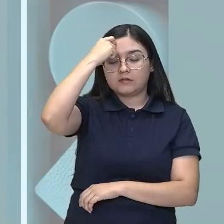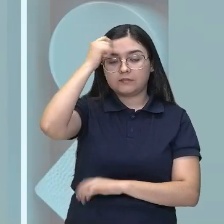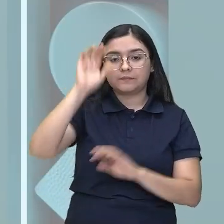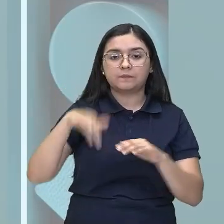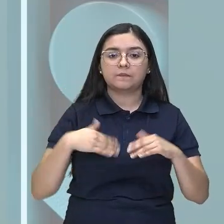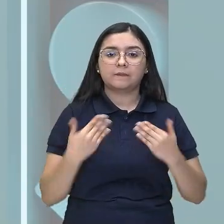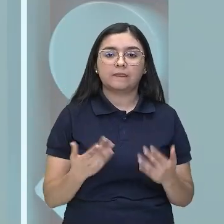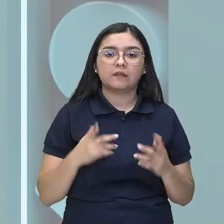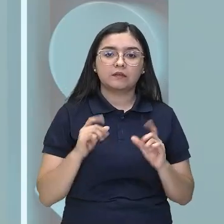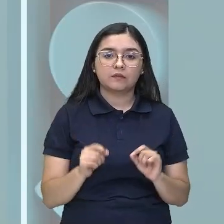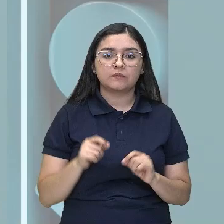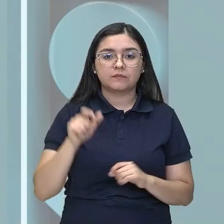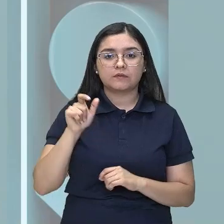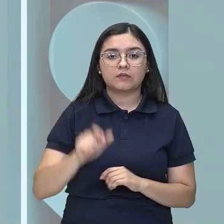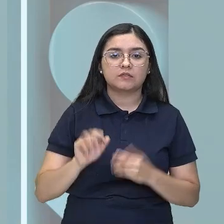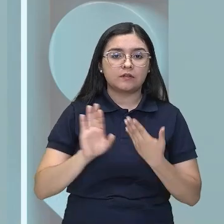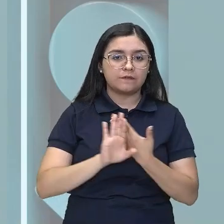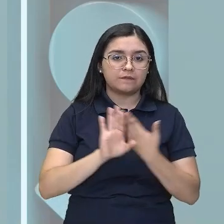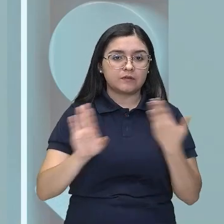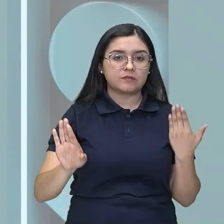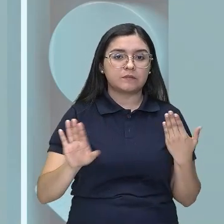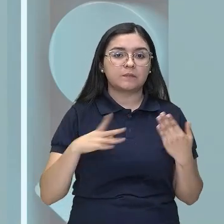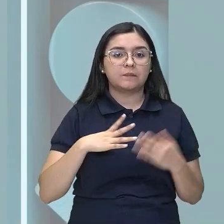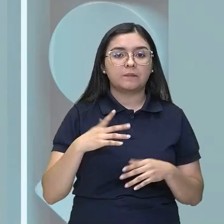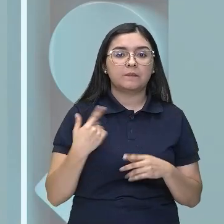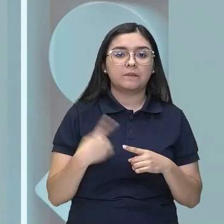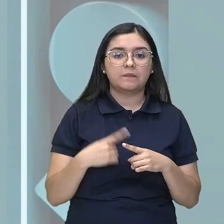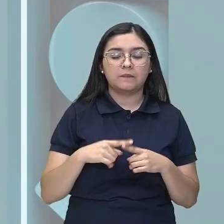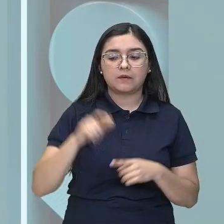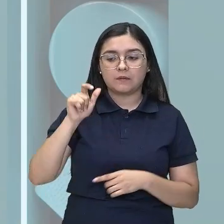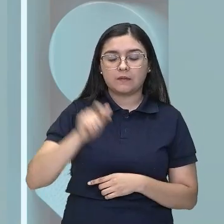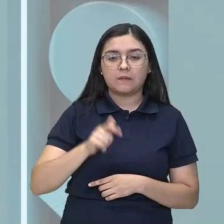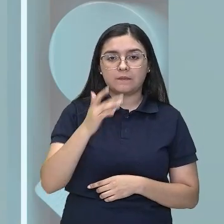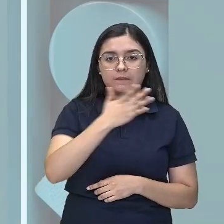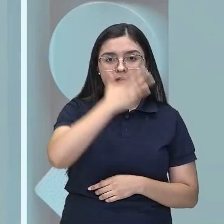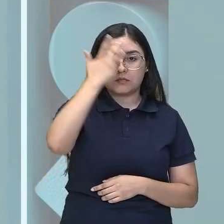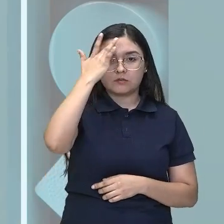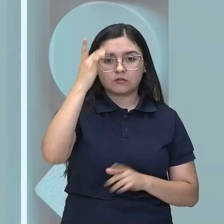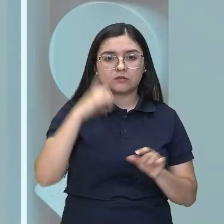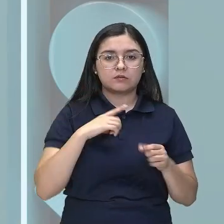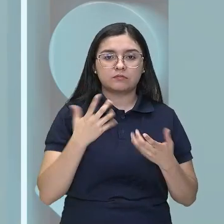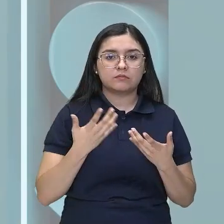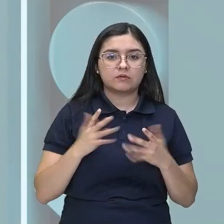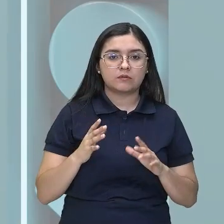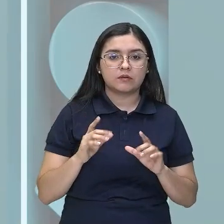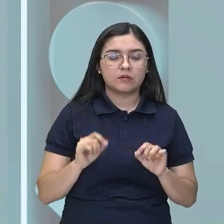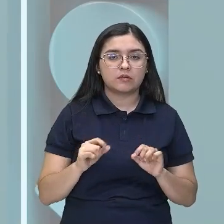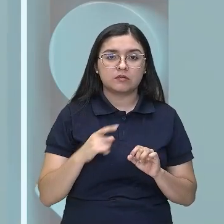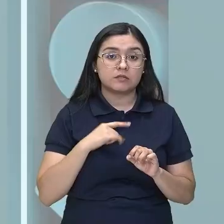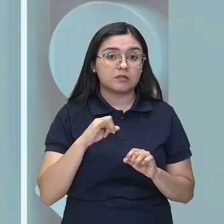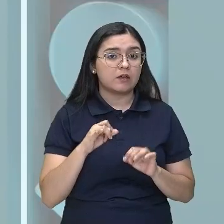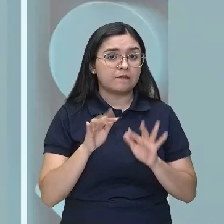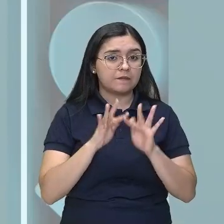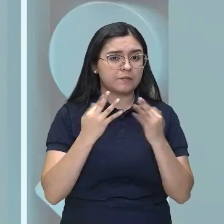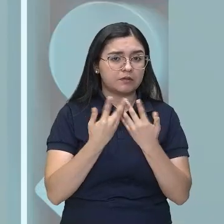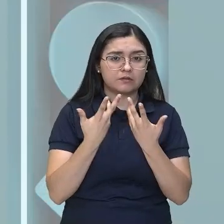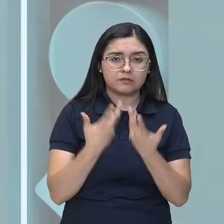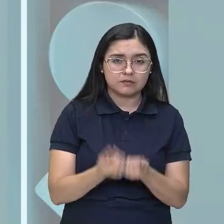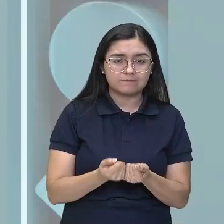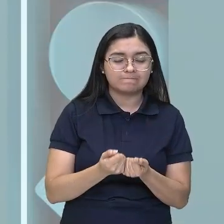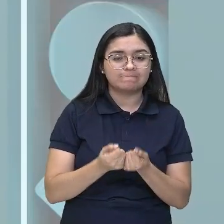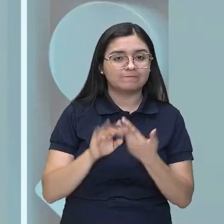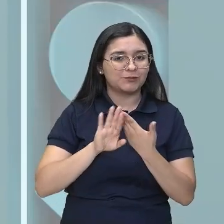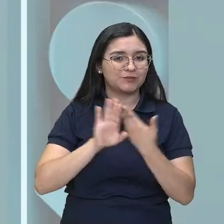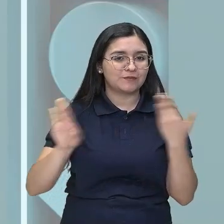que ele se afastasse, porque ele era uma pessoa muito honrada. Ele não queria se envolver se a família não permitisse. E isso também